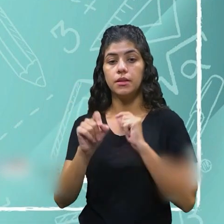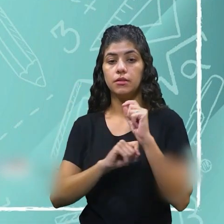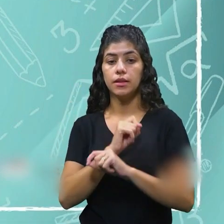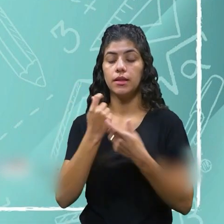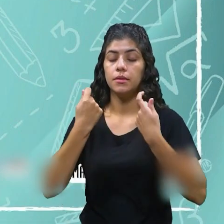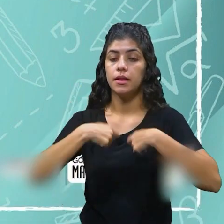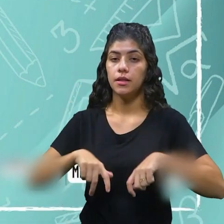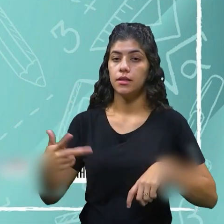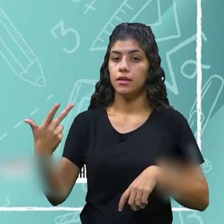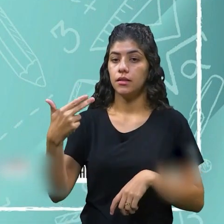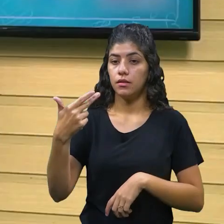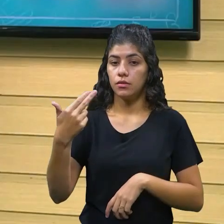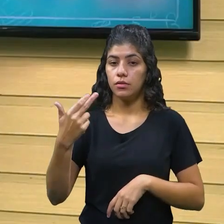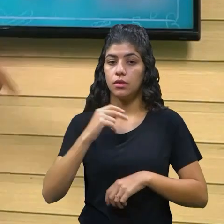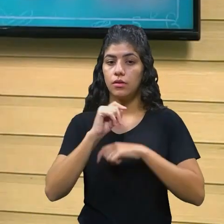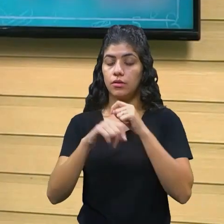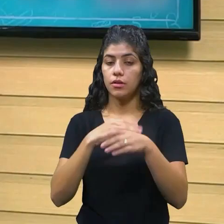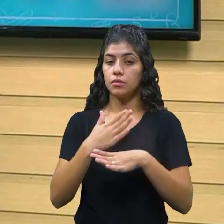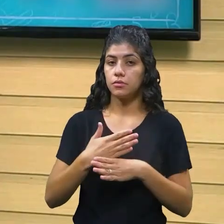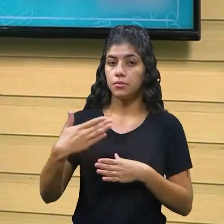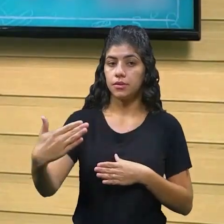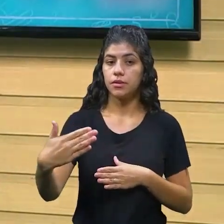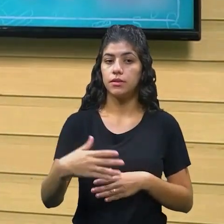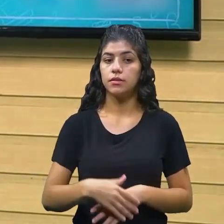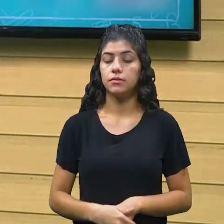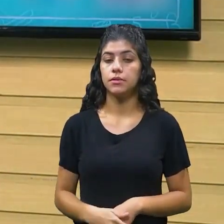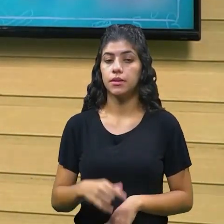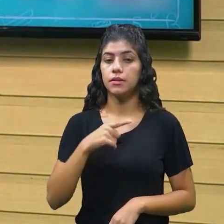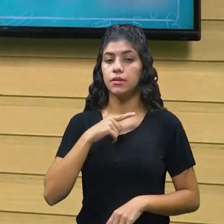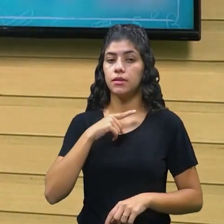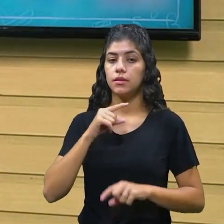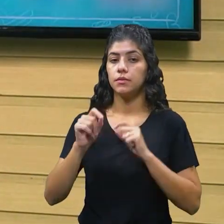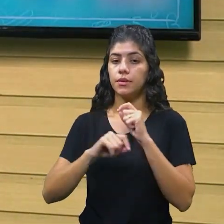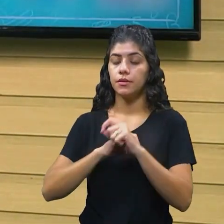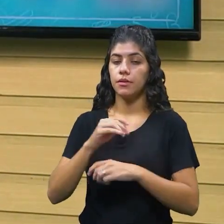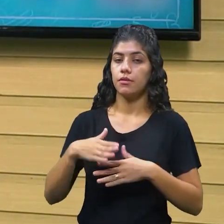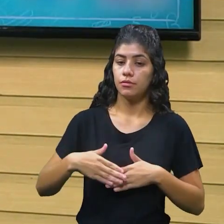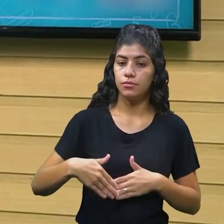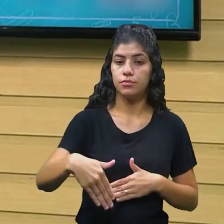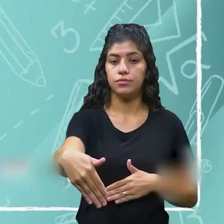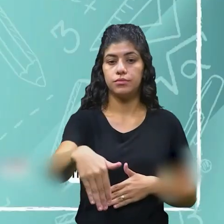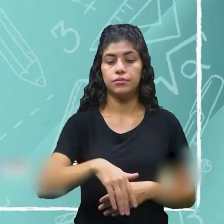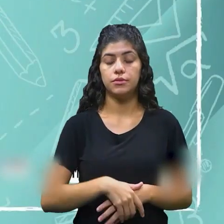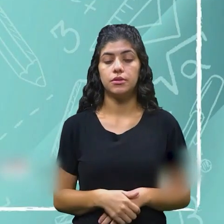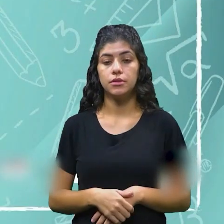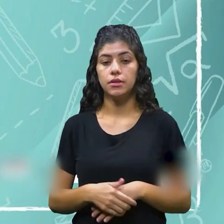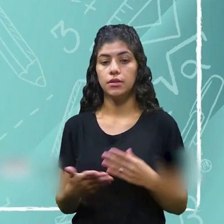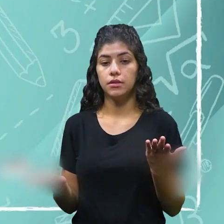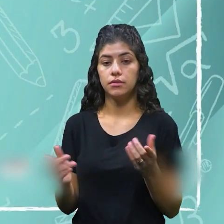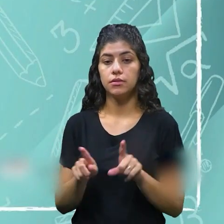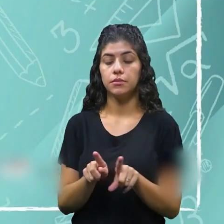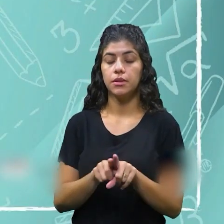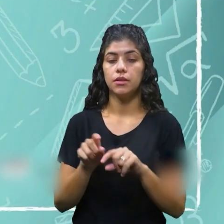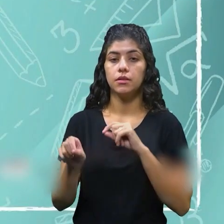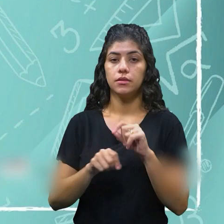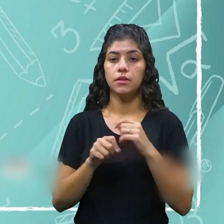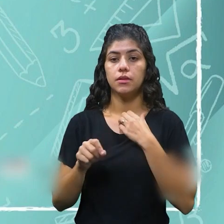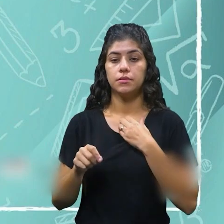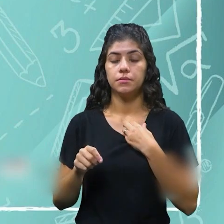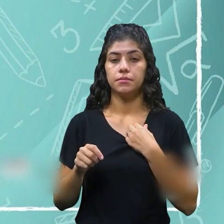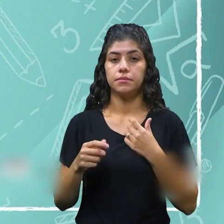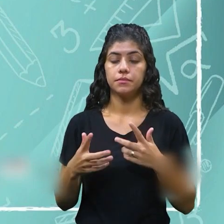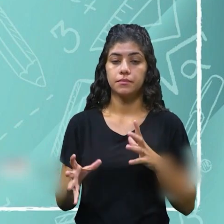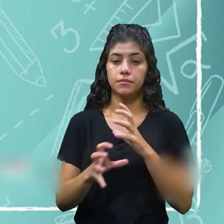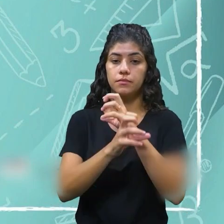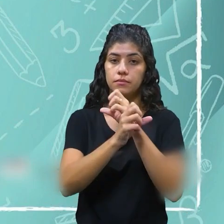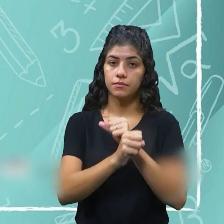energia final tem que ser igual à energia inicial, porque ela é uma energia do tipo constante. A energia mecânica de um corpo é igual à